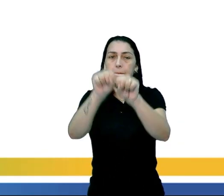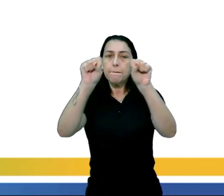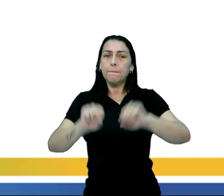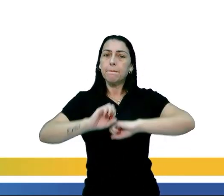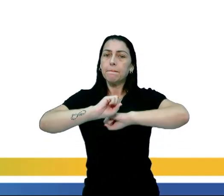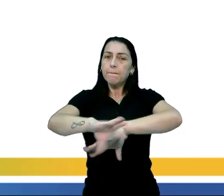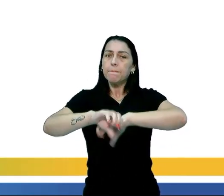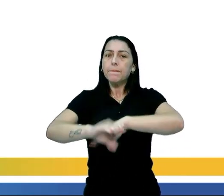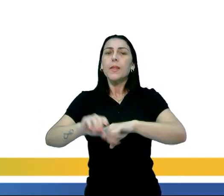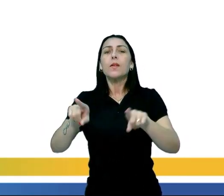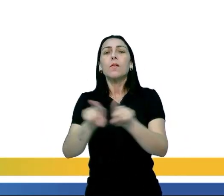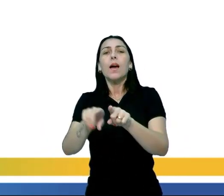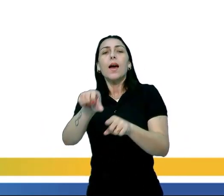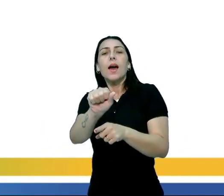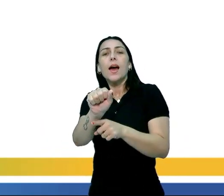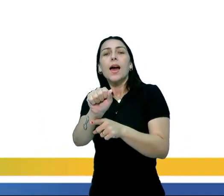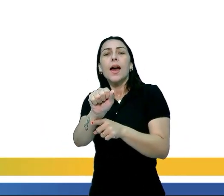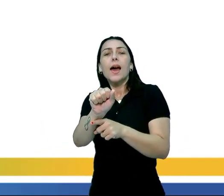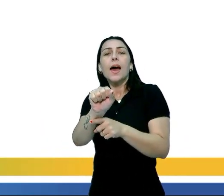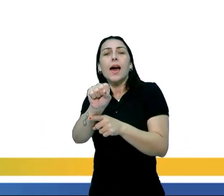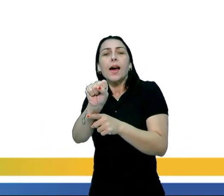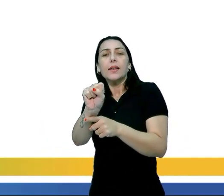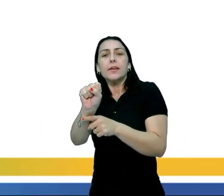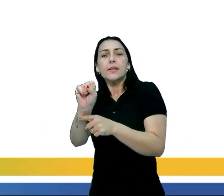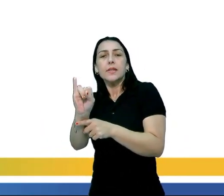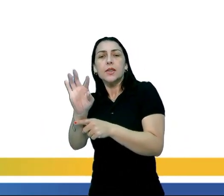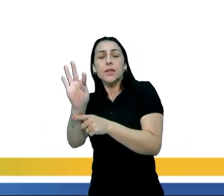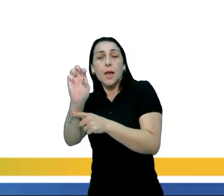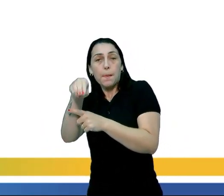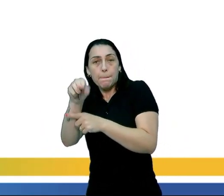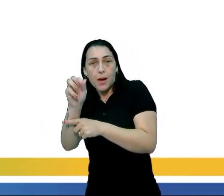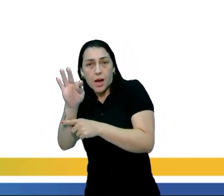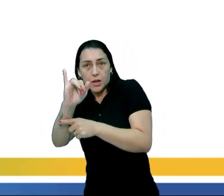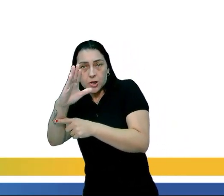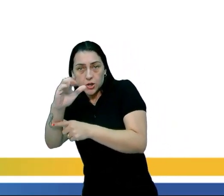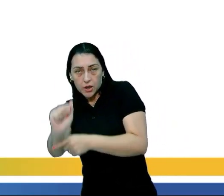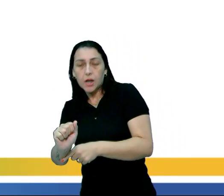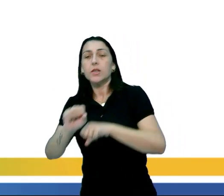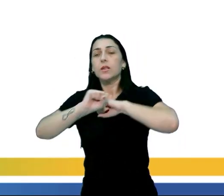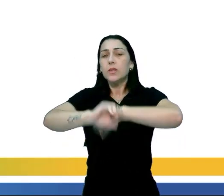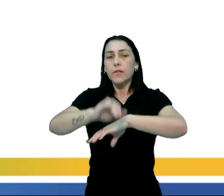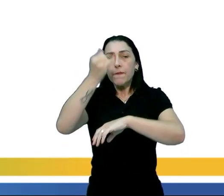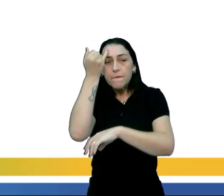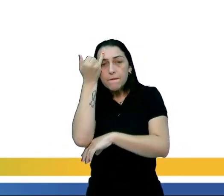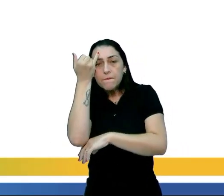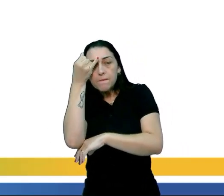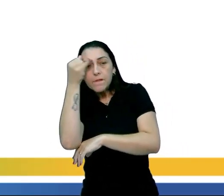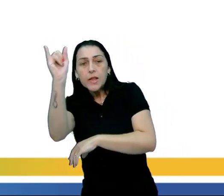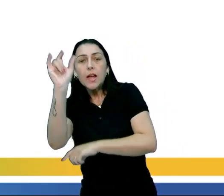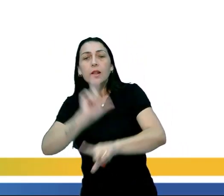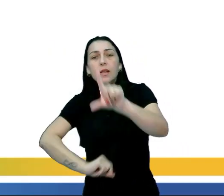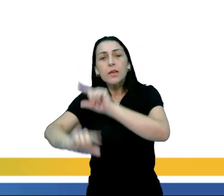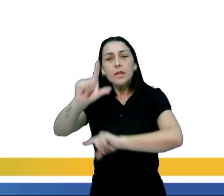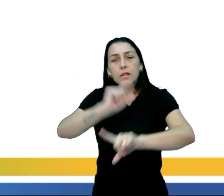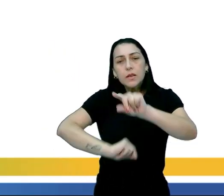praticado nos sistemas de ensino em formas assistemáticas de educação, evitando-se a